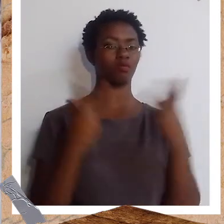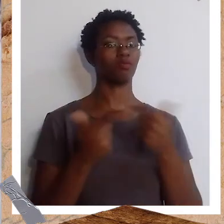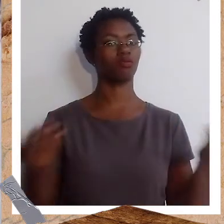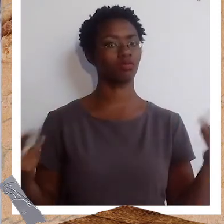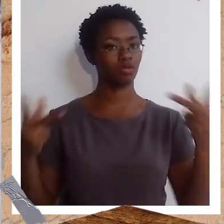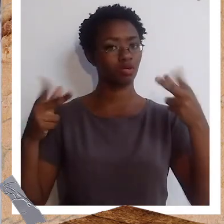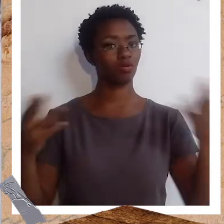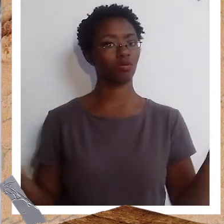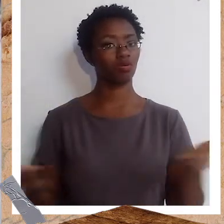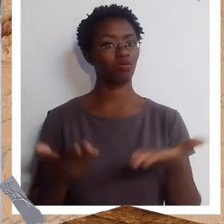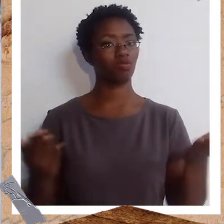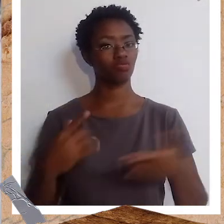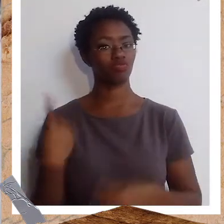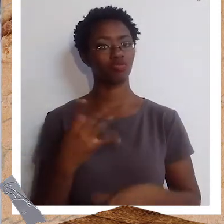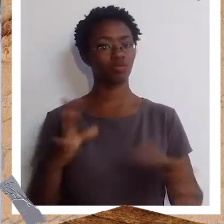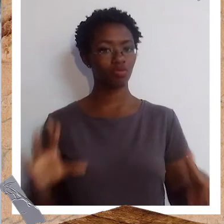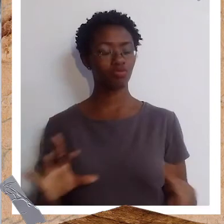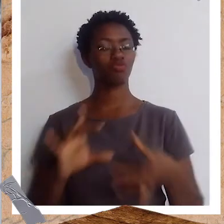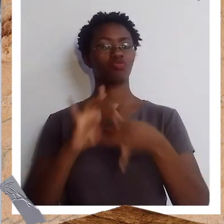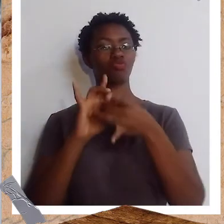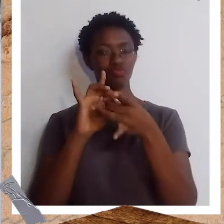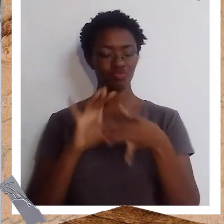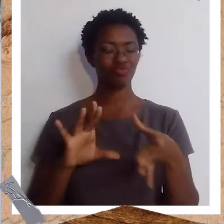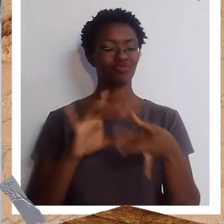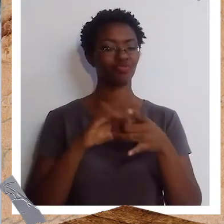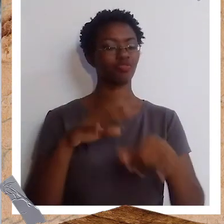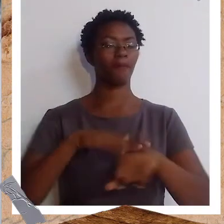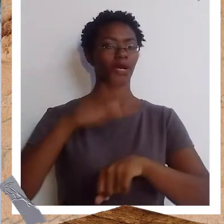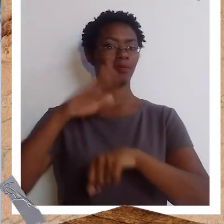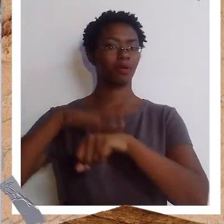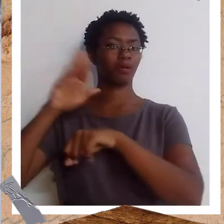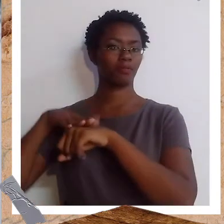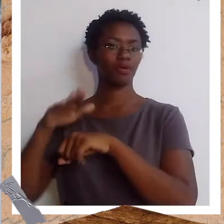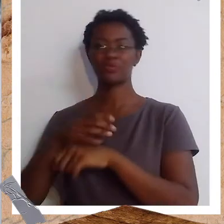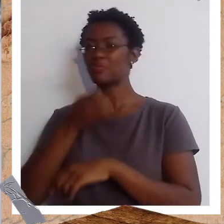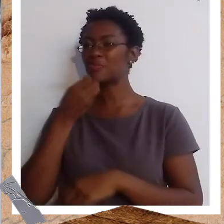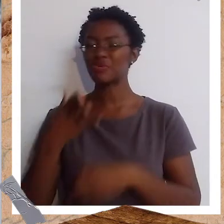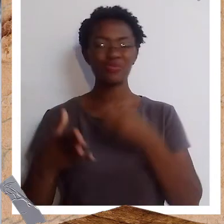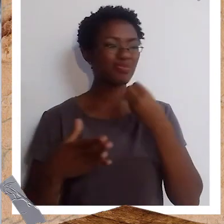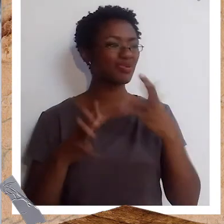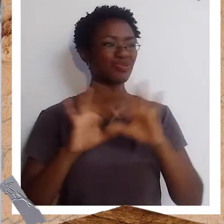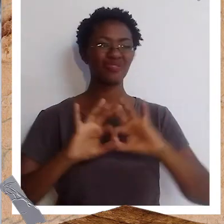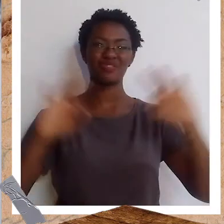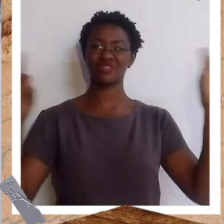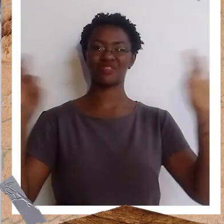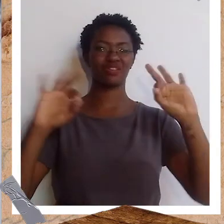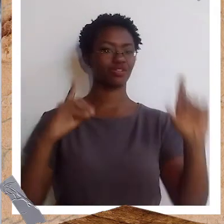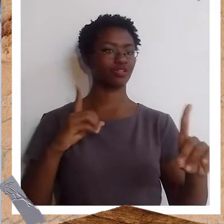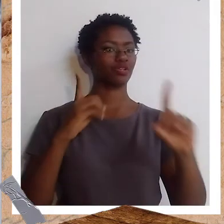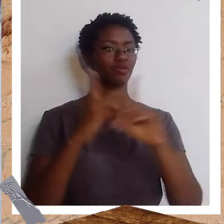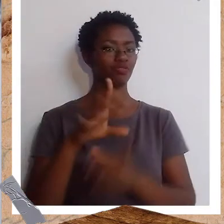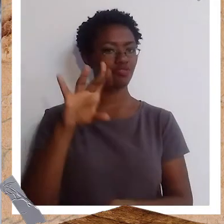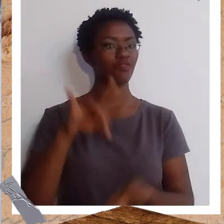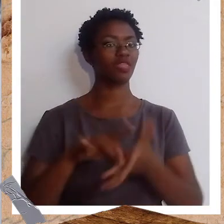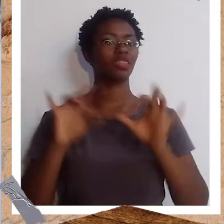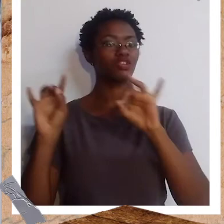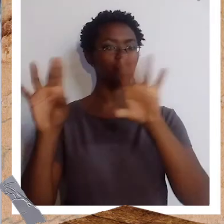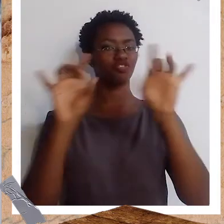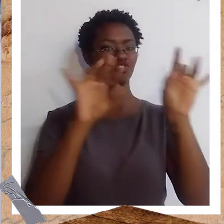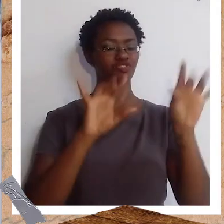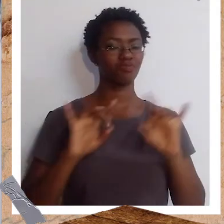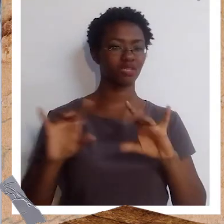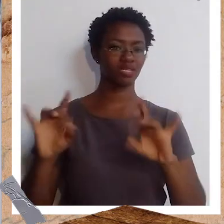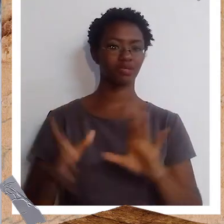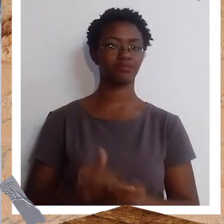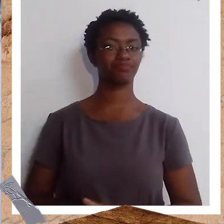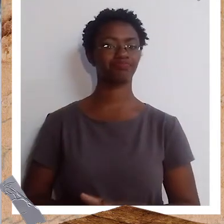juntos, conectados mais vezes. Enfim, muito bom mesmo. Esse encontro foi realmente especial.